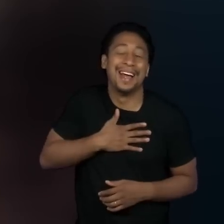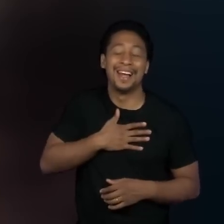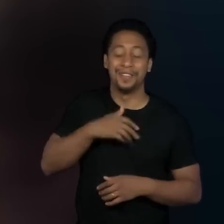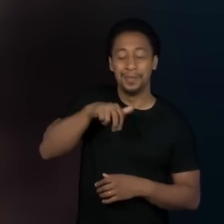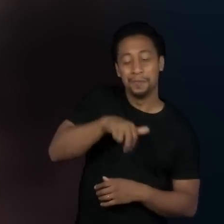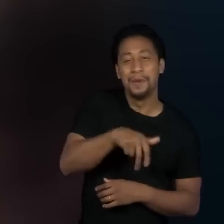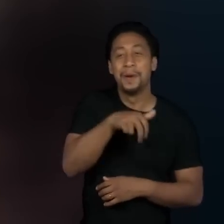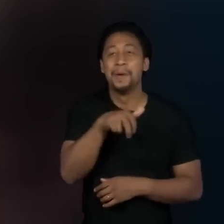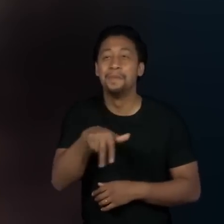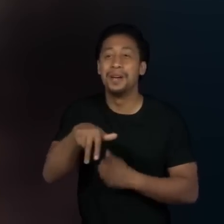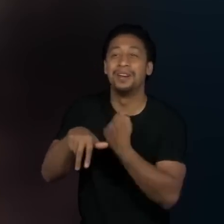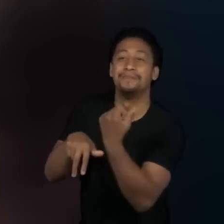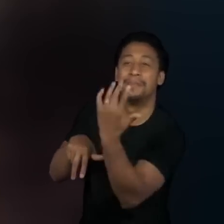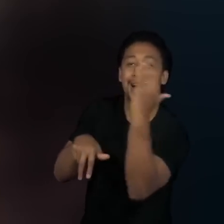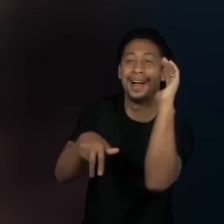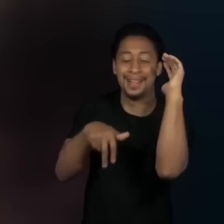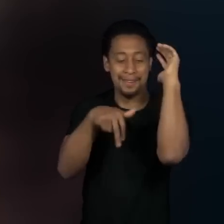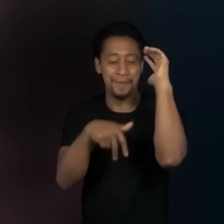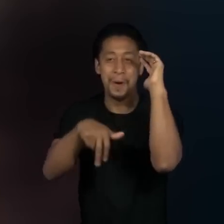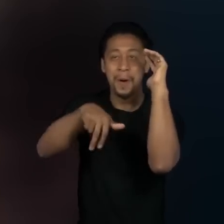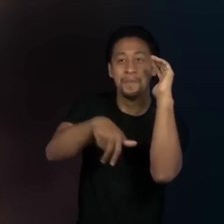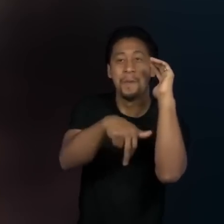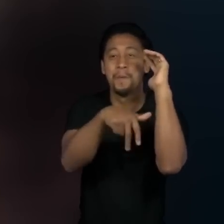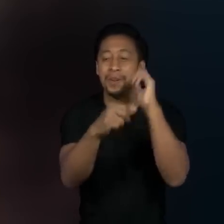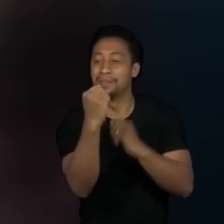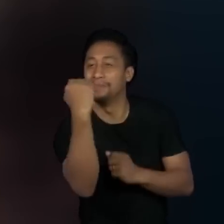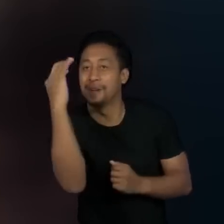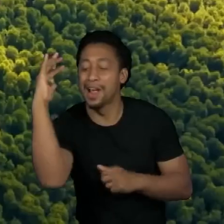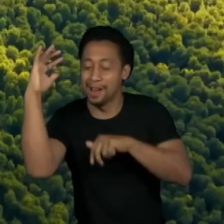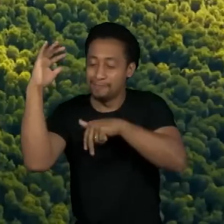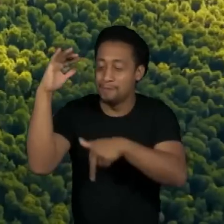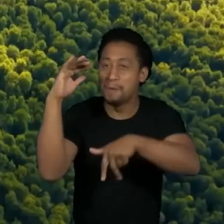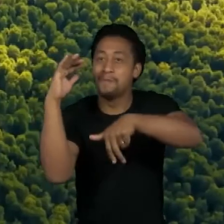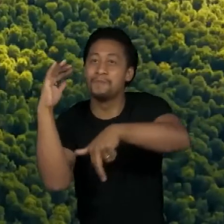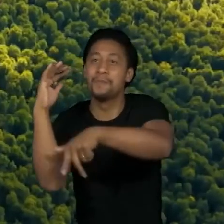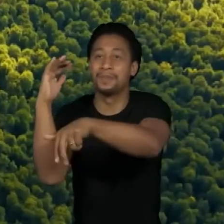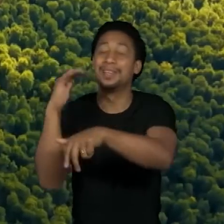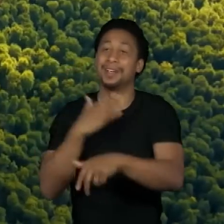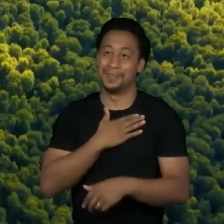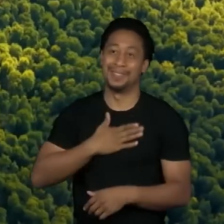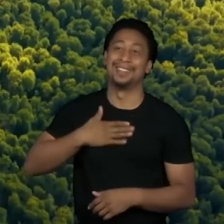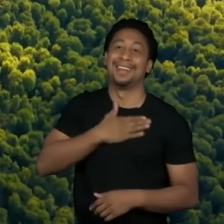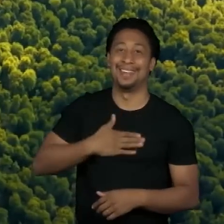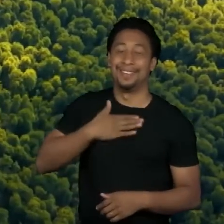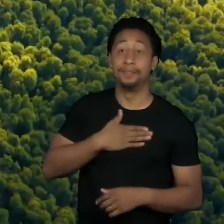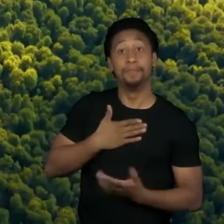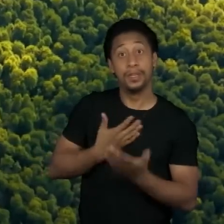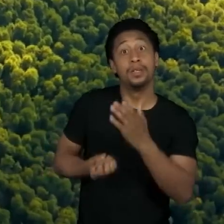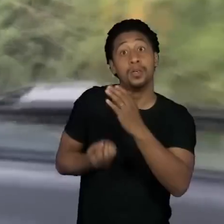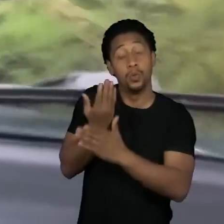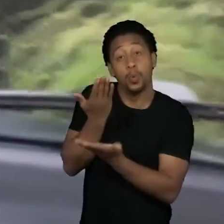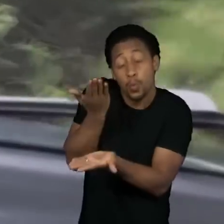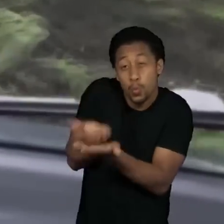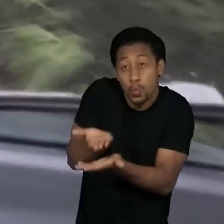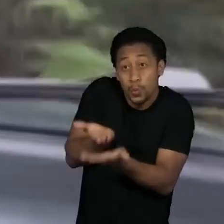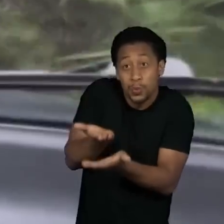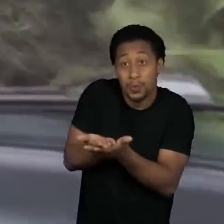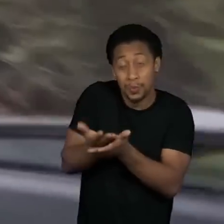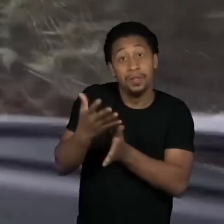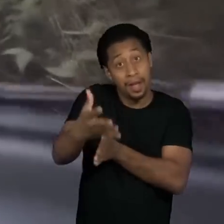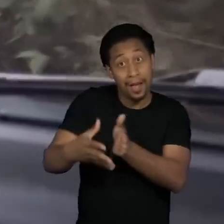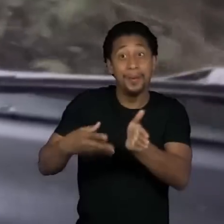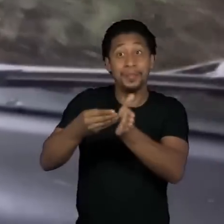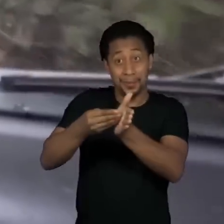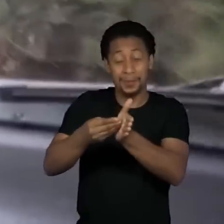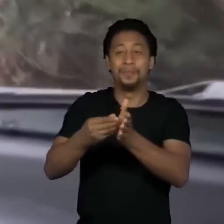mata. Lovejoy implantou em plena floresta amazônica o mais duradouro estudo do bioma. A equipe do Repórter